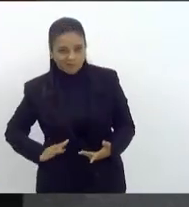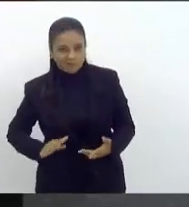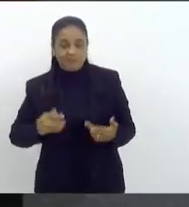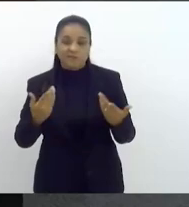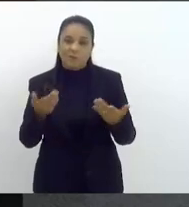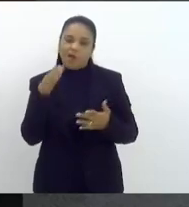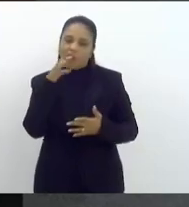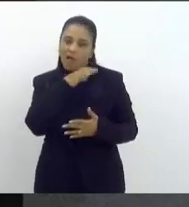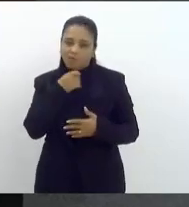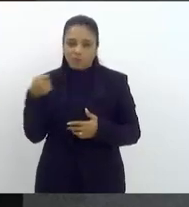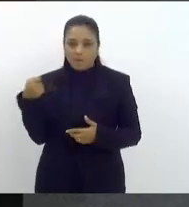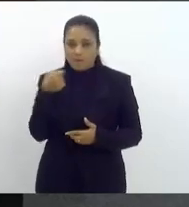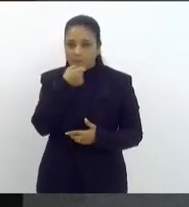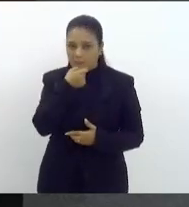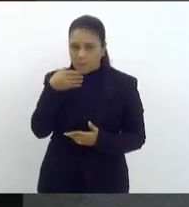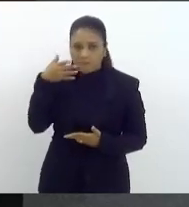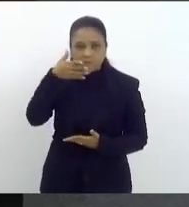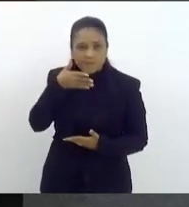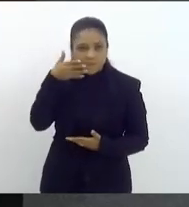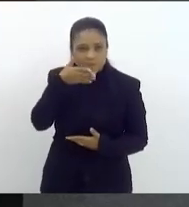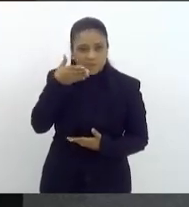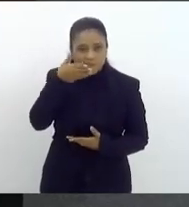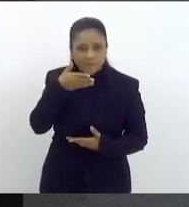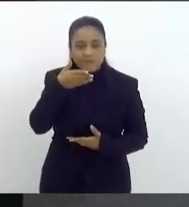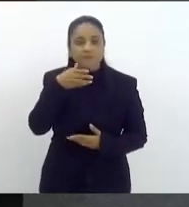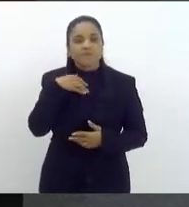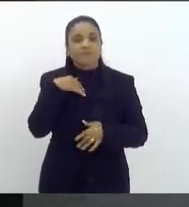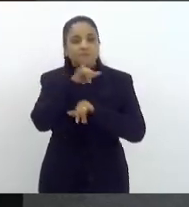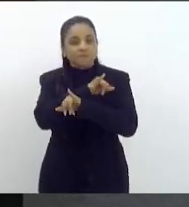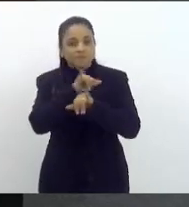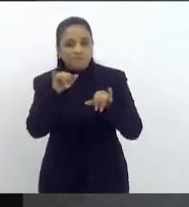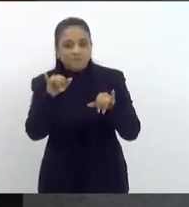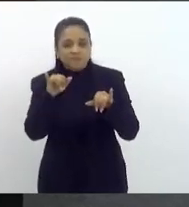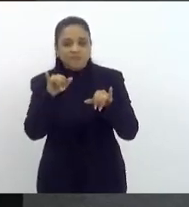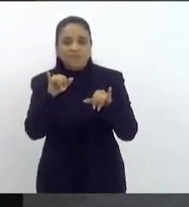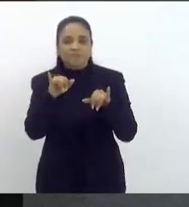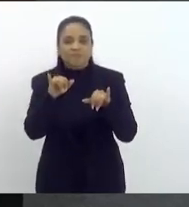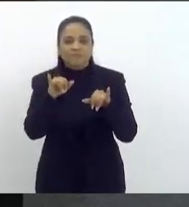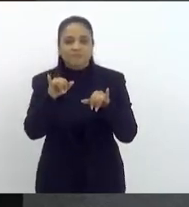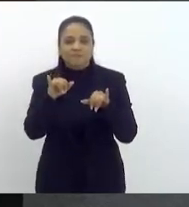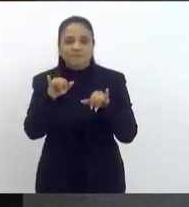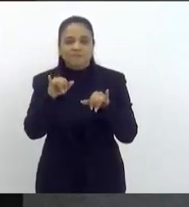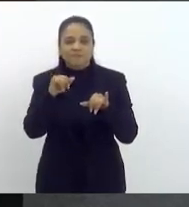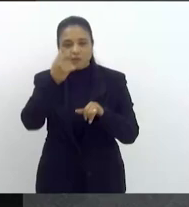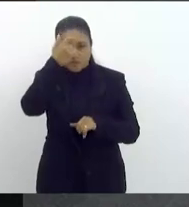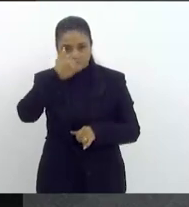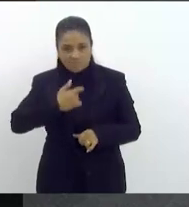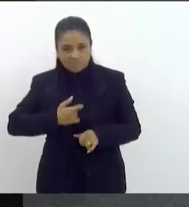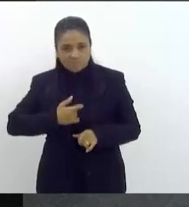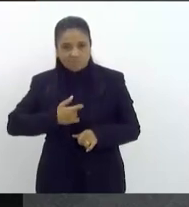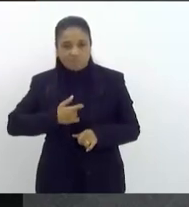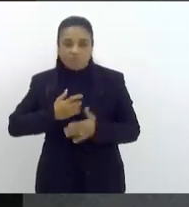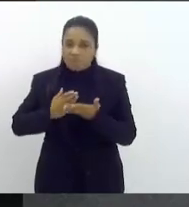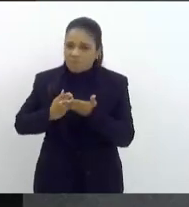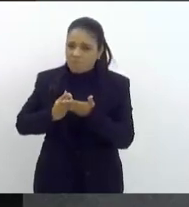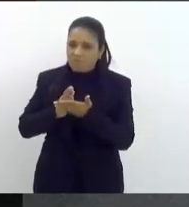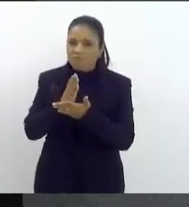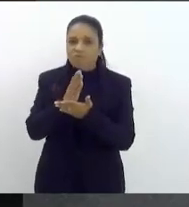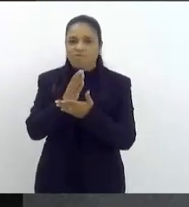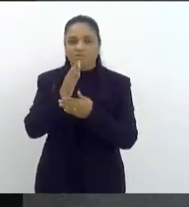a esse microfone de aparte para dizer que eu estou sou favorável